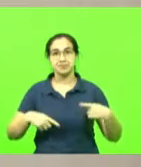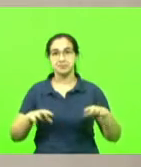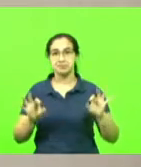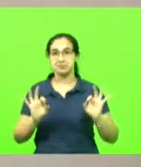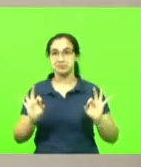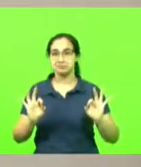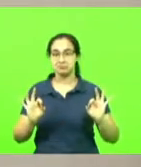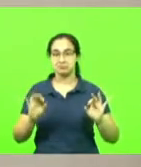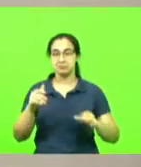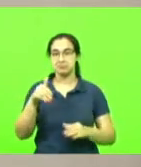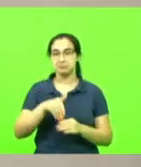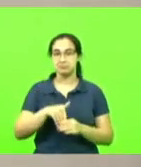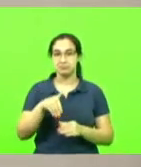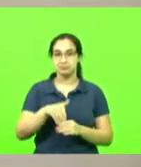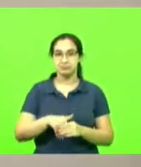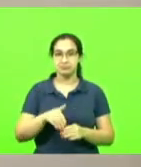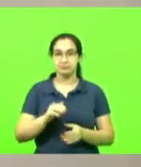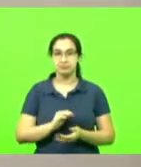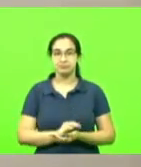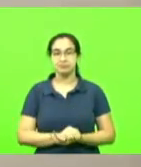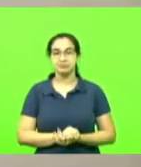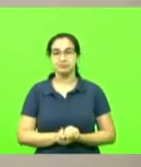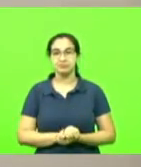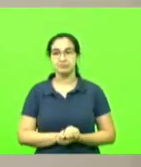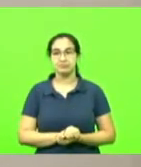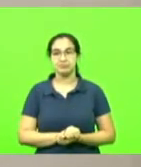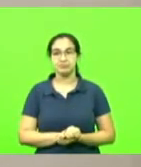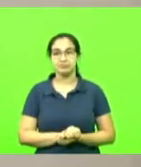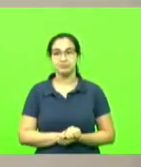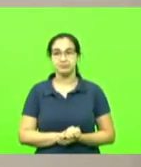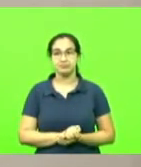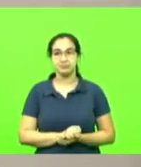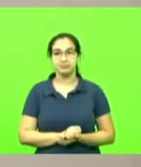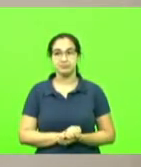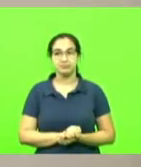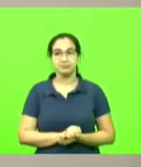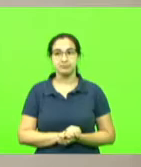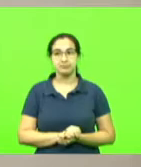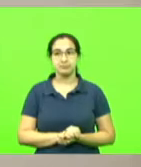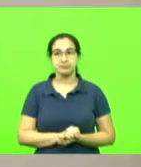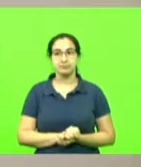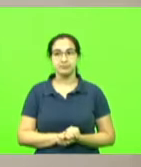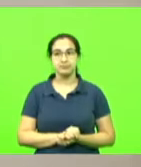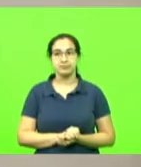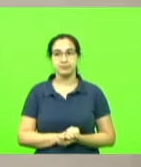Não havendo quem queira discutir, em votação.